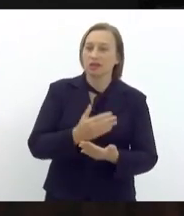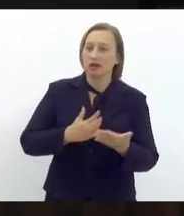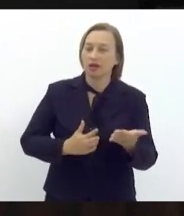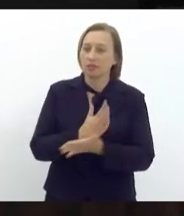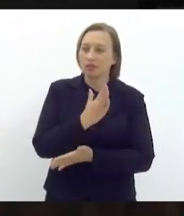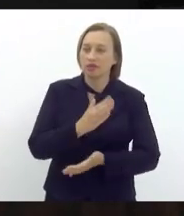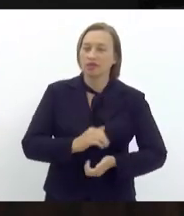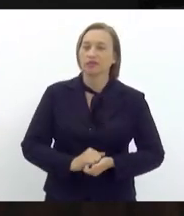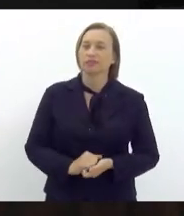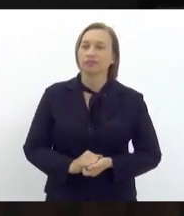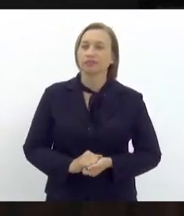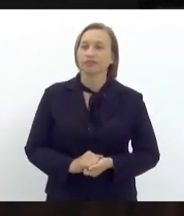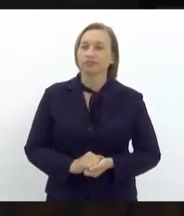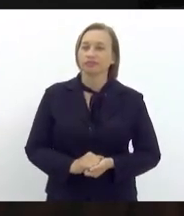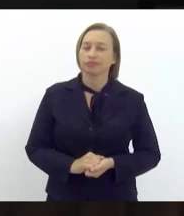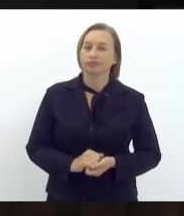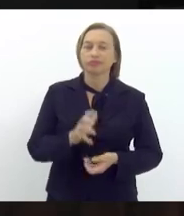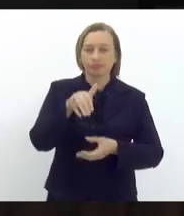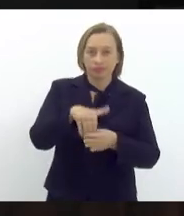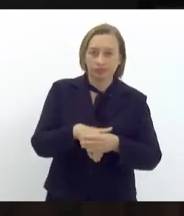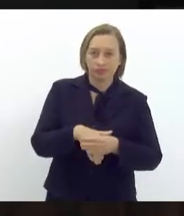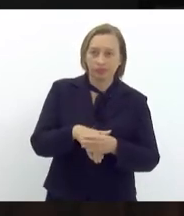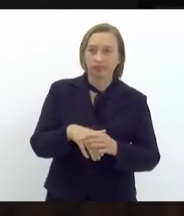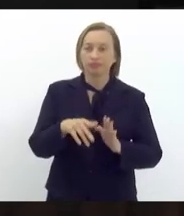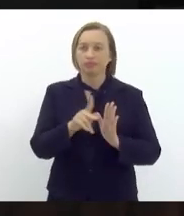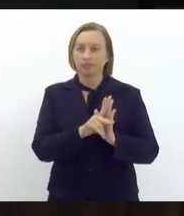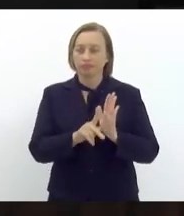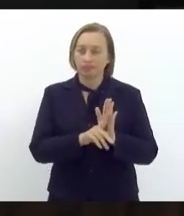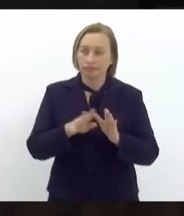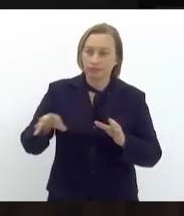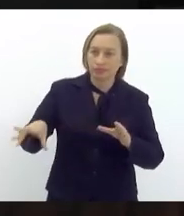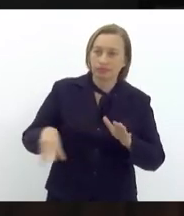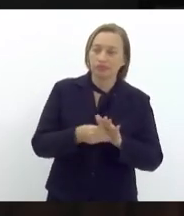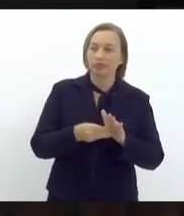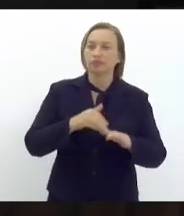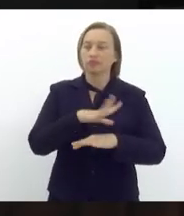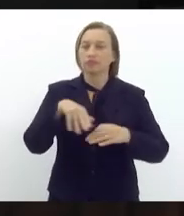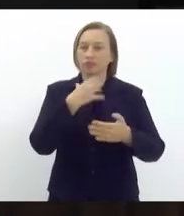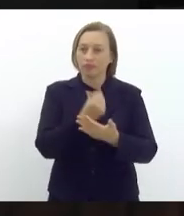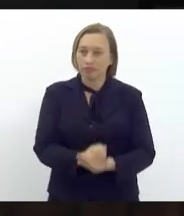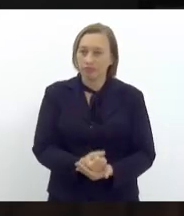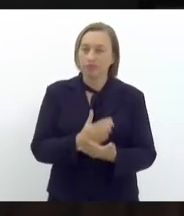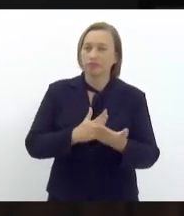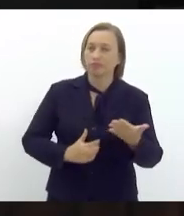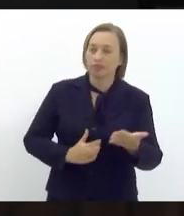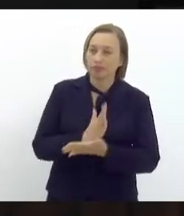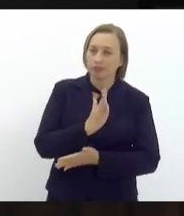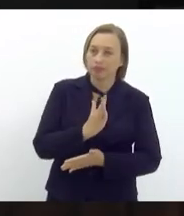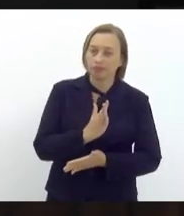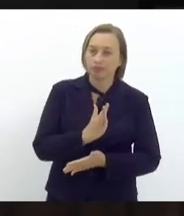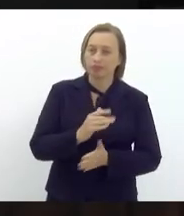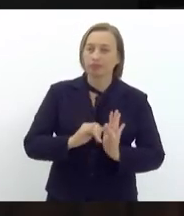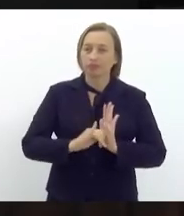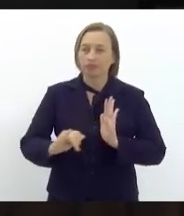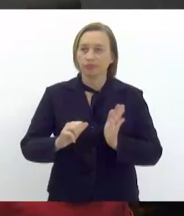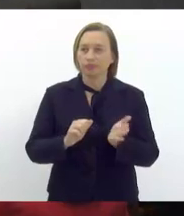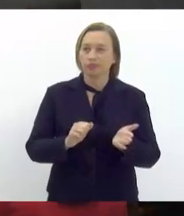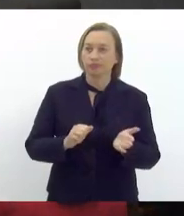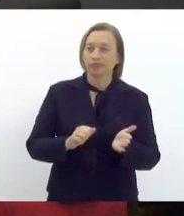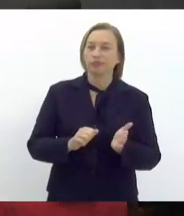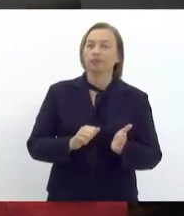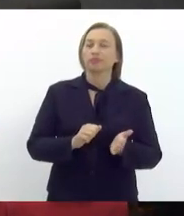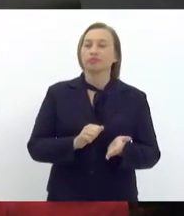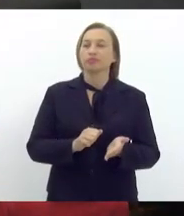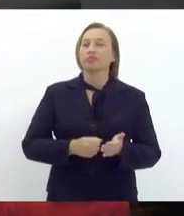estão aprovado em votação o projeto assim emendado senhores que aprovam e permaneçam como estão aprovado vai a redação do vencido